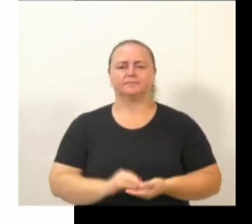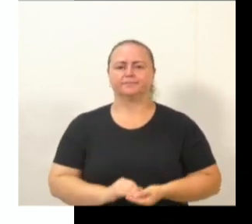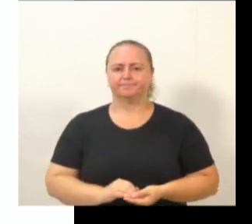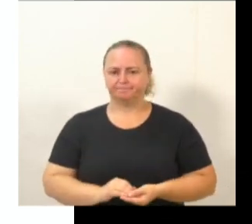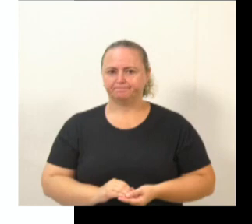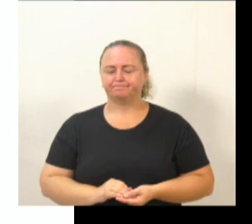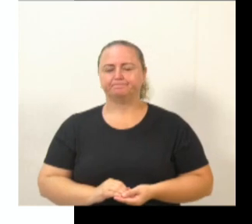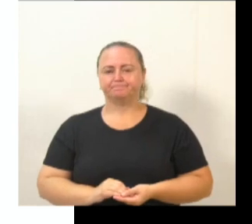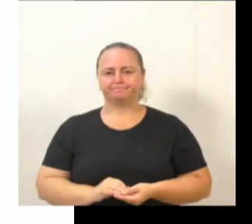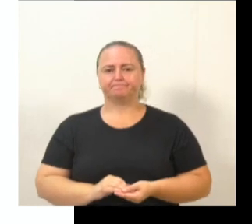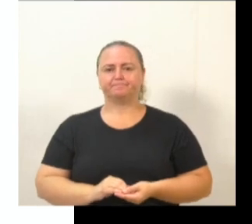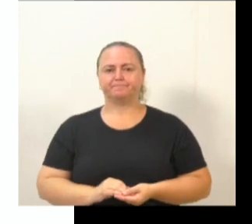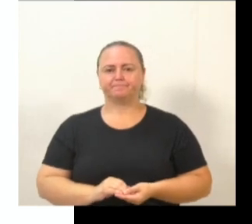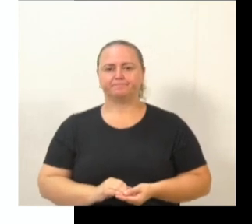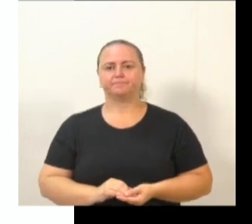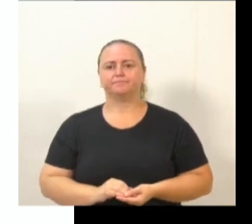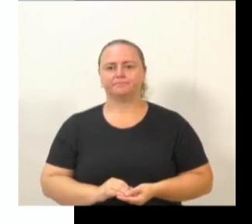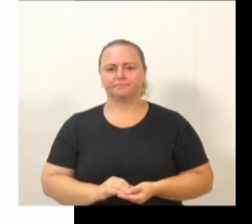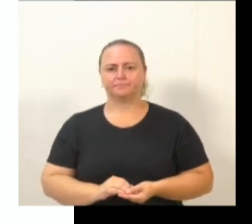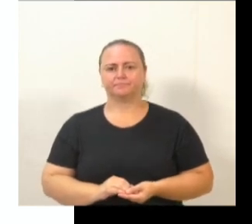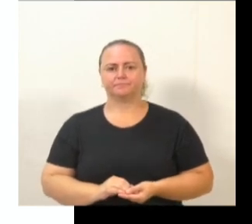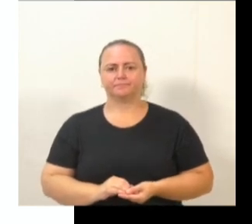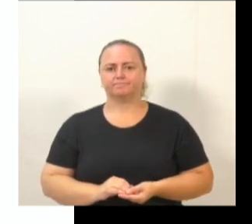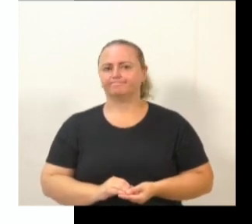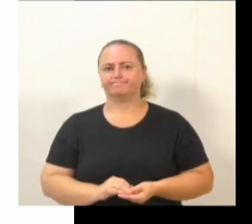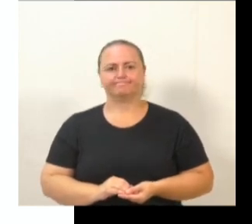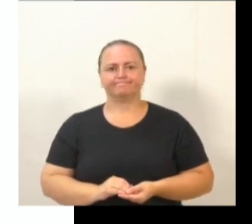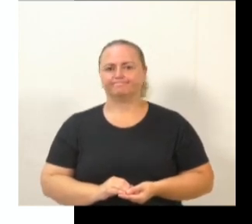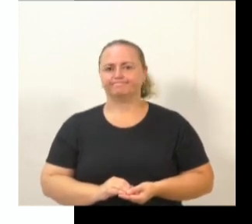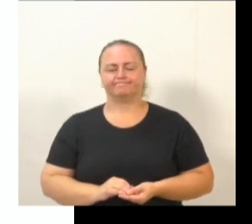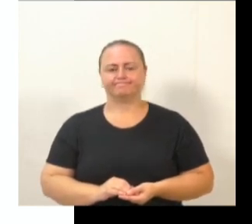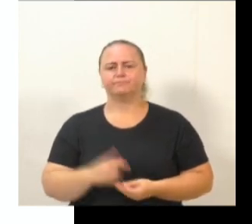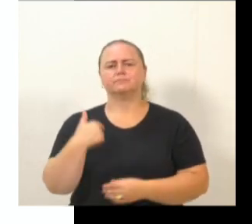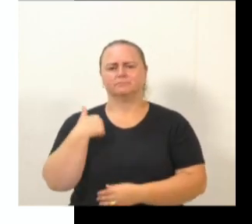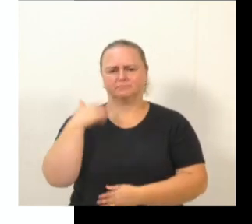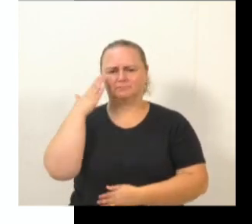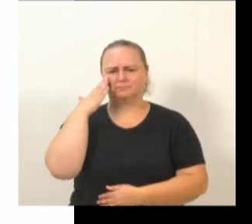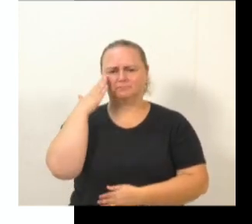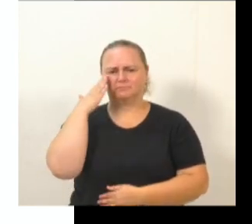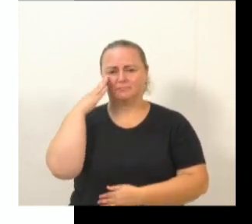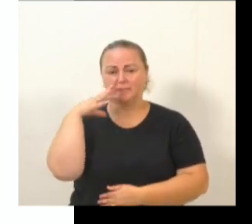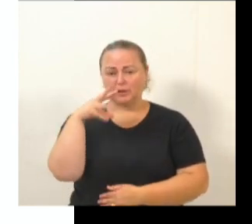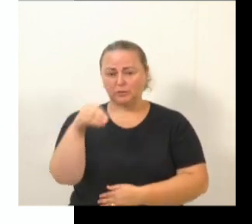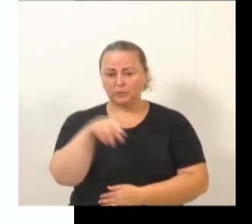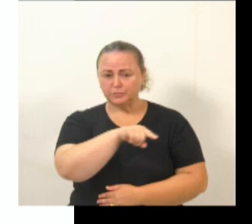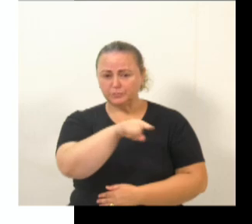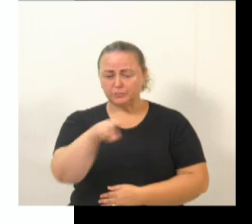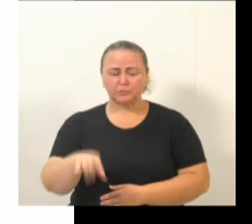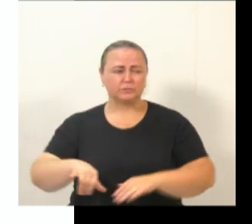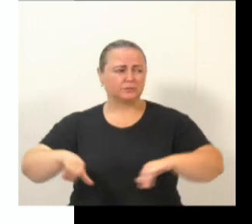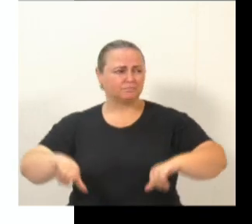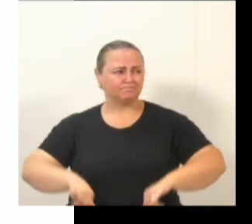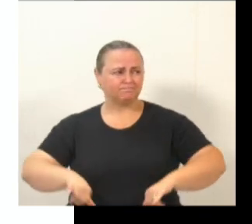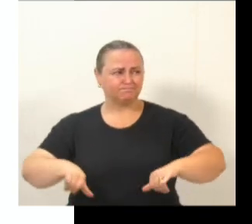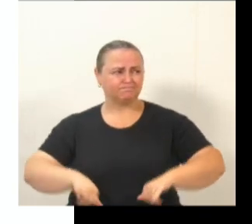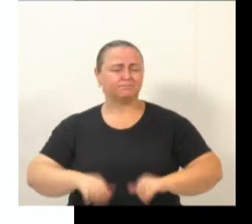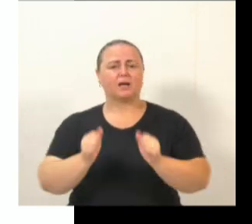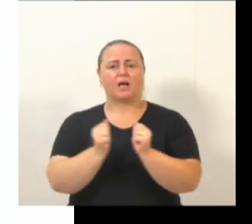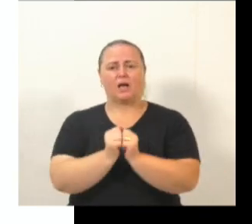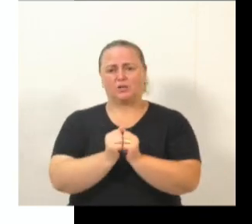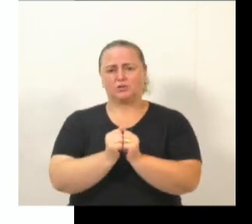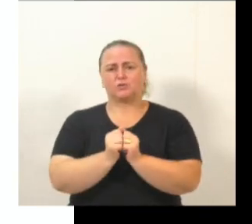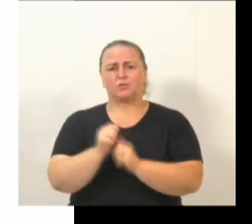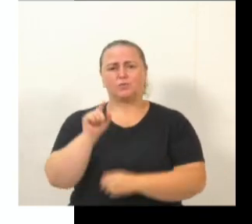cidade. Eu não preciso contar para vocês, que eu sei que todos vocês sofreram junto com a gente, com elas, na dificuldade